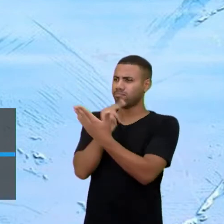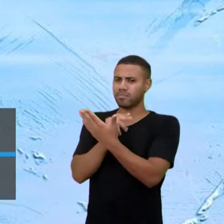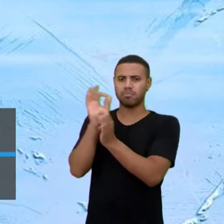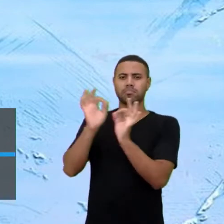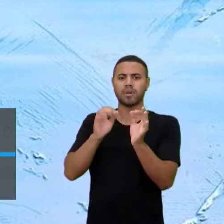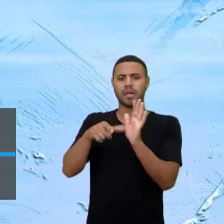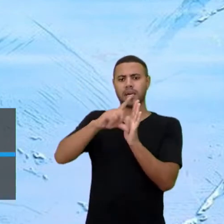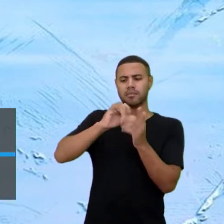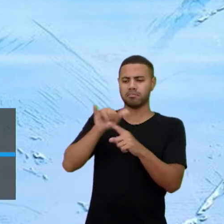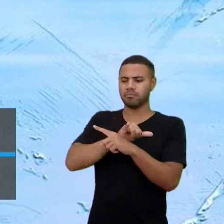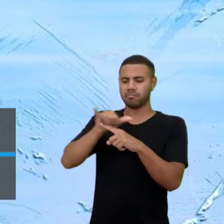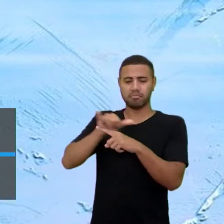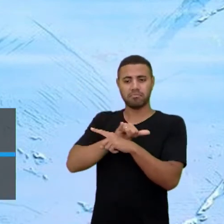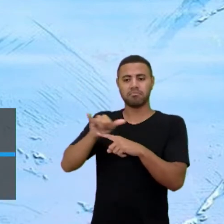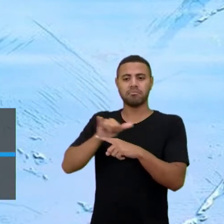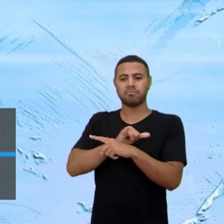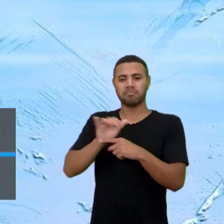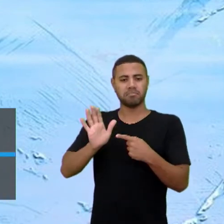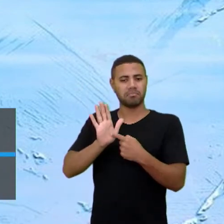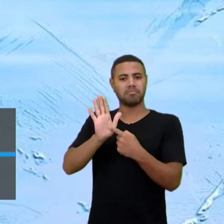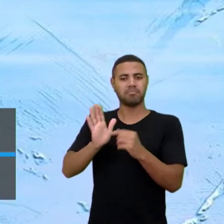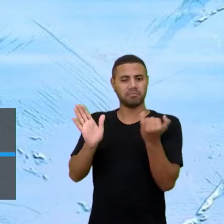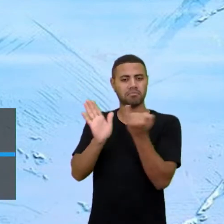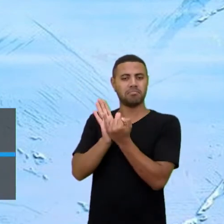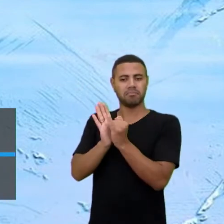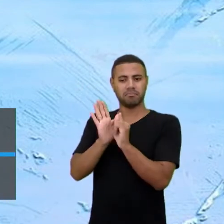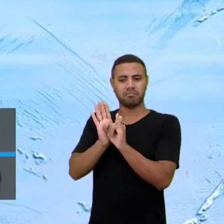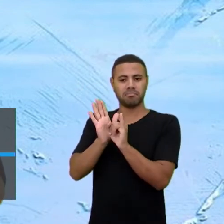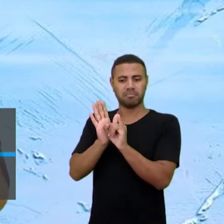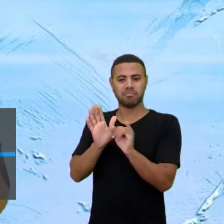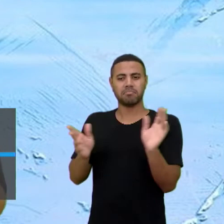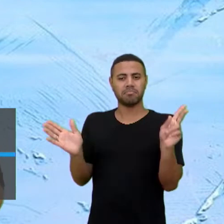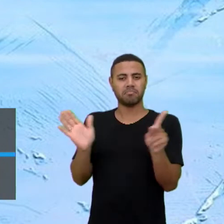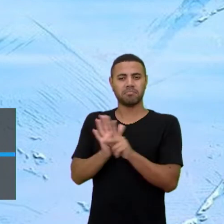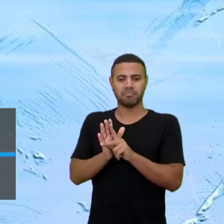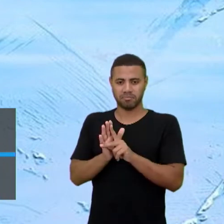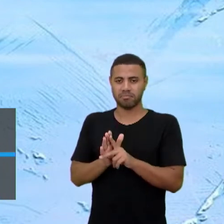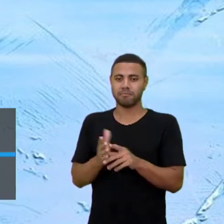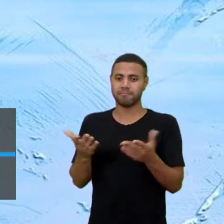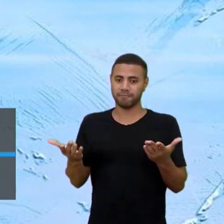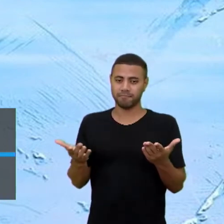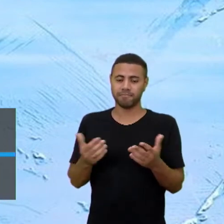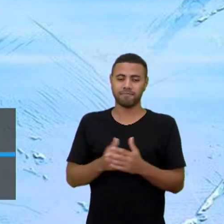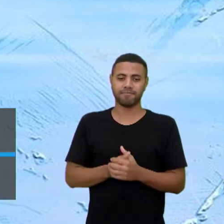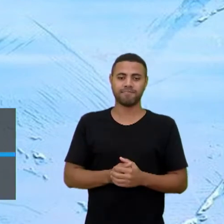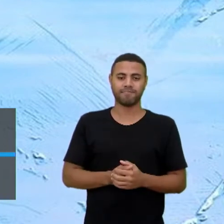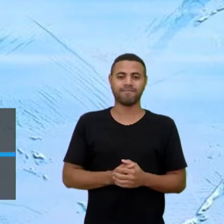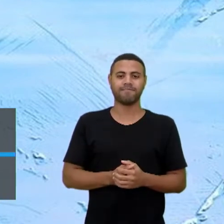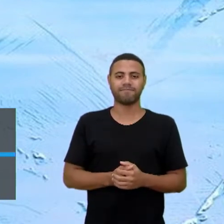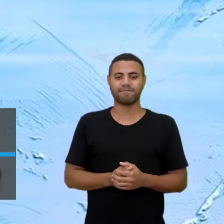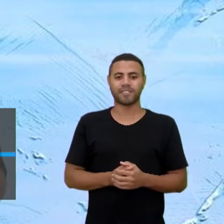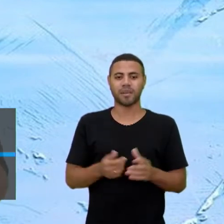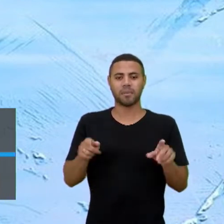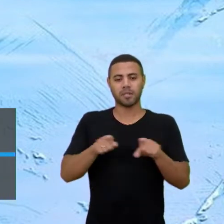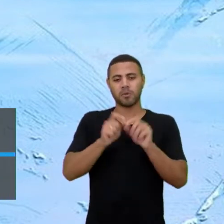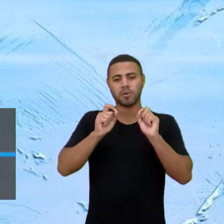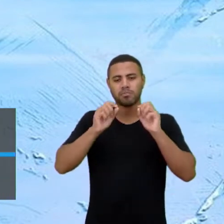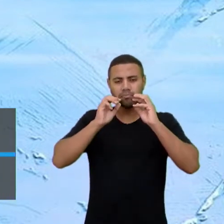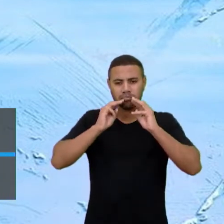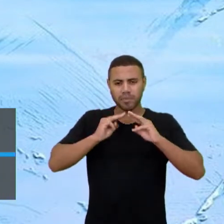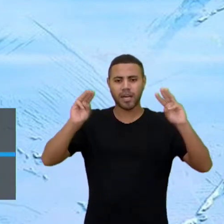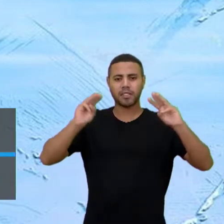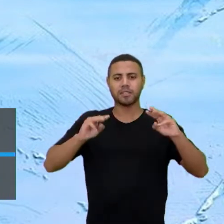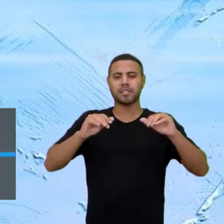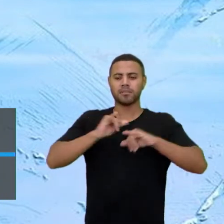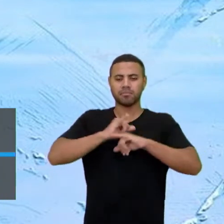cor tem uma identidade própria. E é isso que o marketing, a publicidade, a propaganda, a comunicação publicitária, né, quer